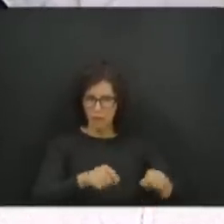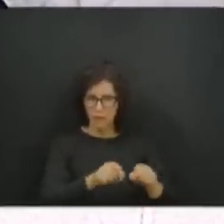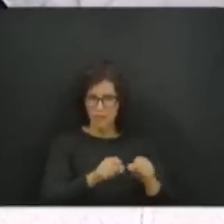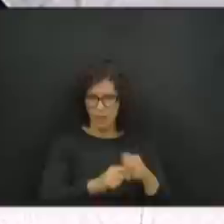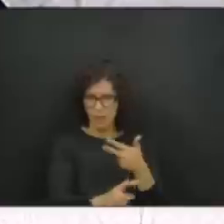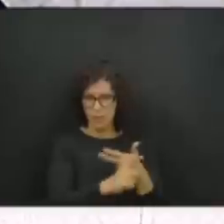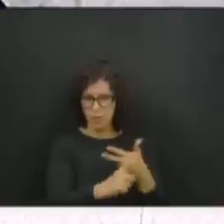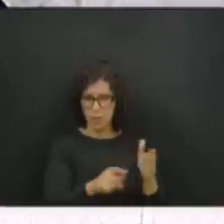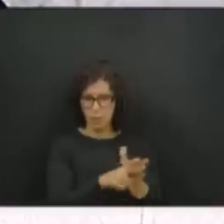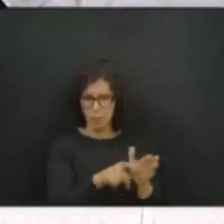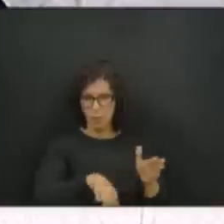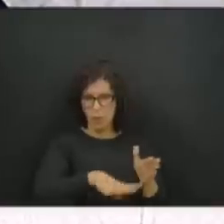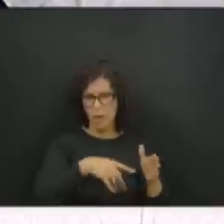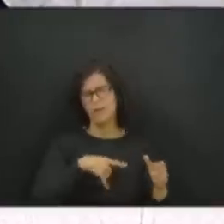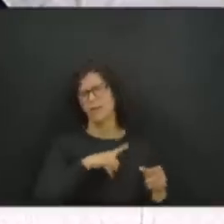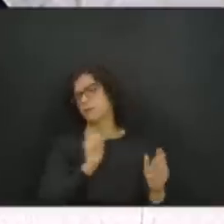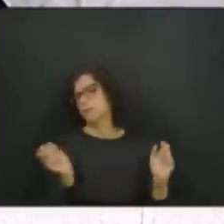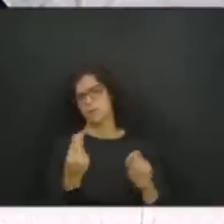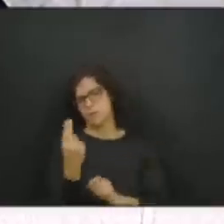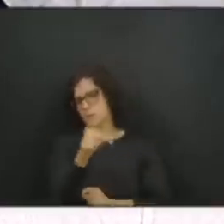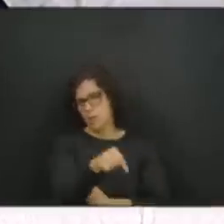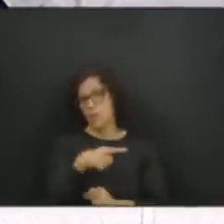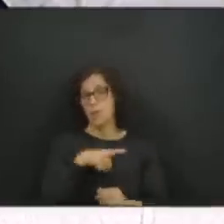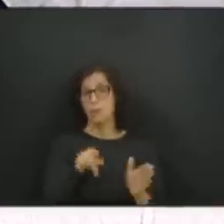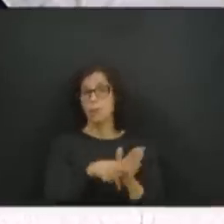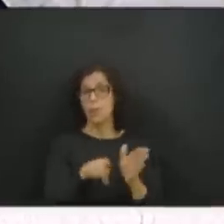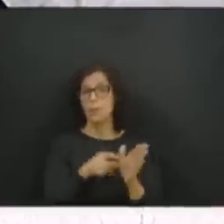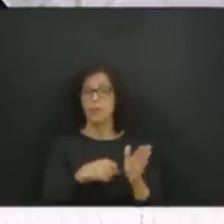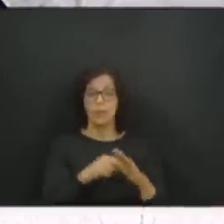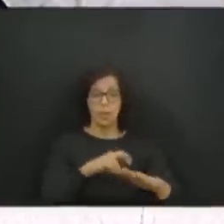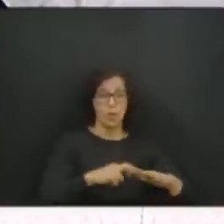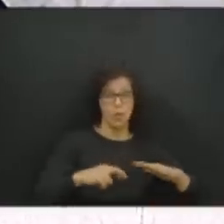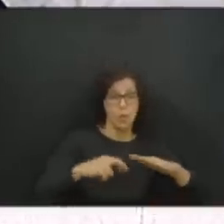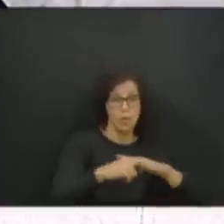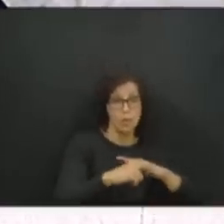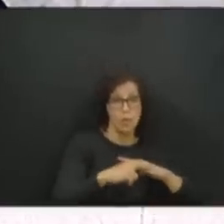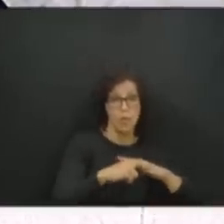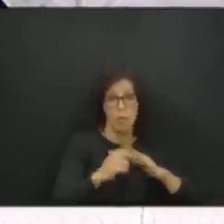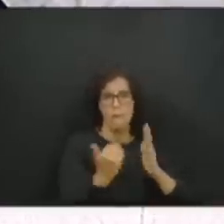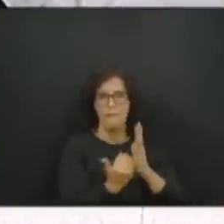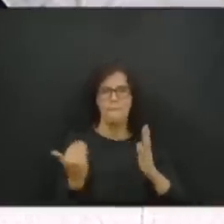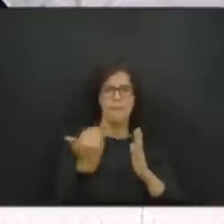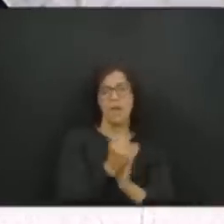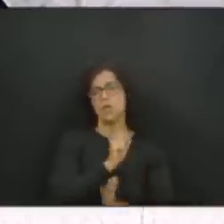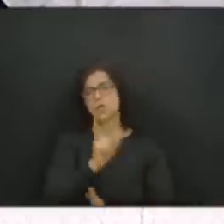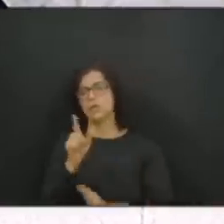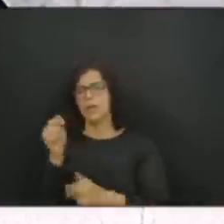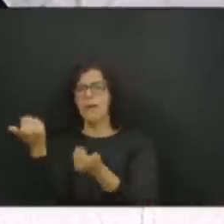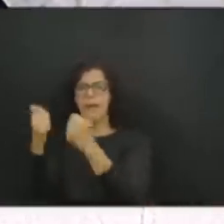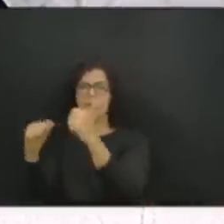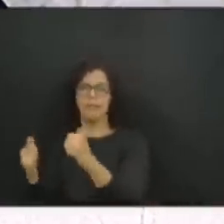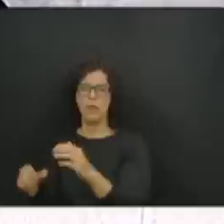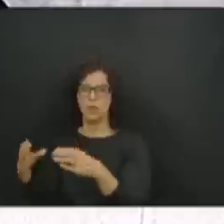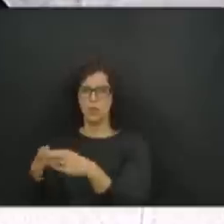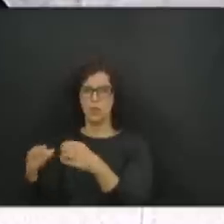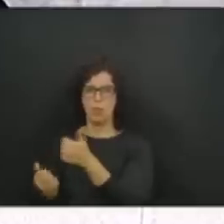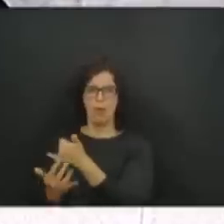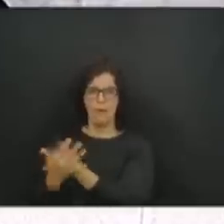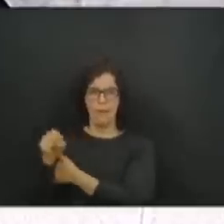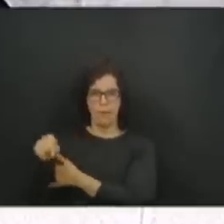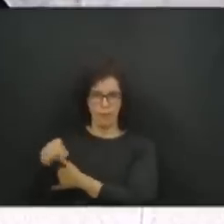executiva na medida que não se pode sobrepor análise técnica que é exclusiva do órgão